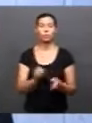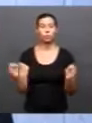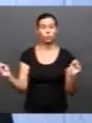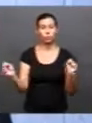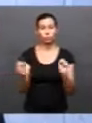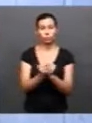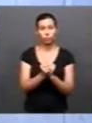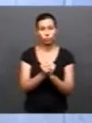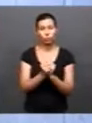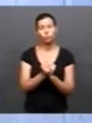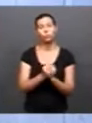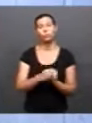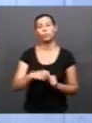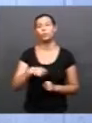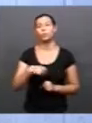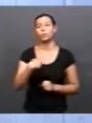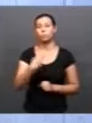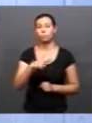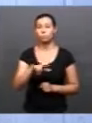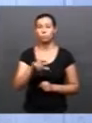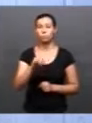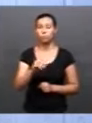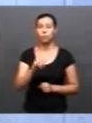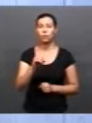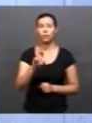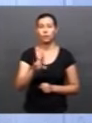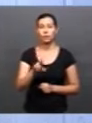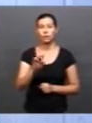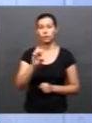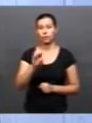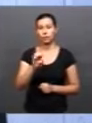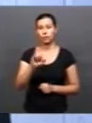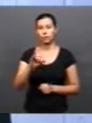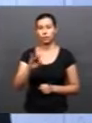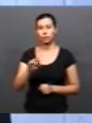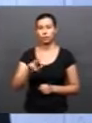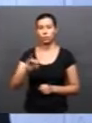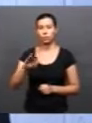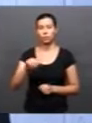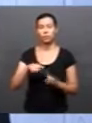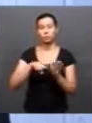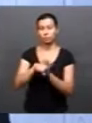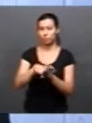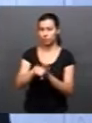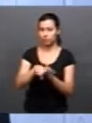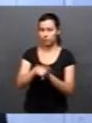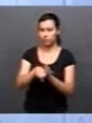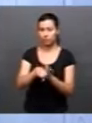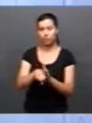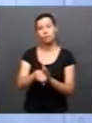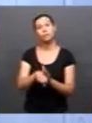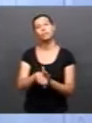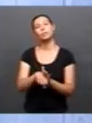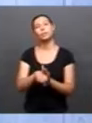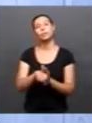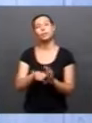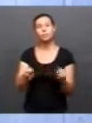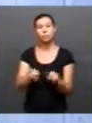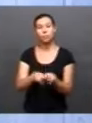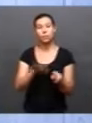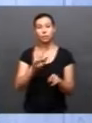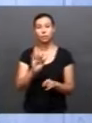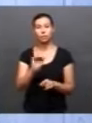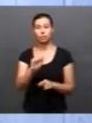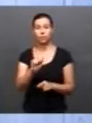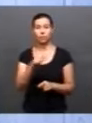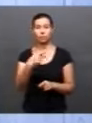com a Pró-Reitoria de Pesquisa e Pós-Graduação e a Fundação de Amparo à Pesquisa do Estado